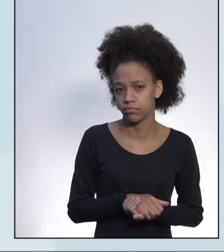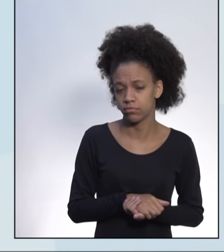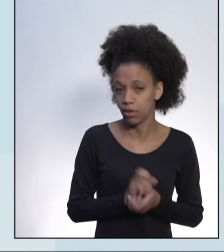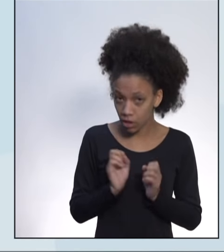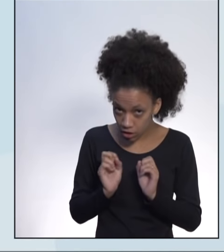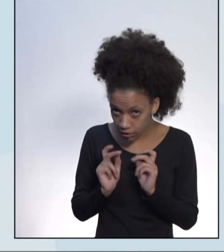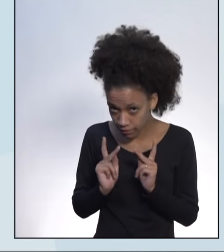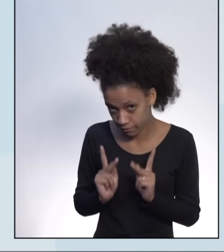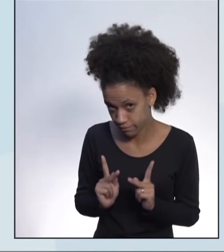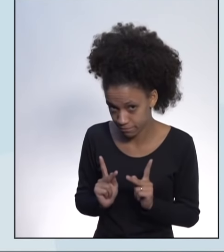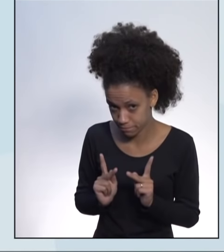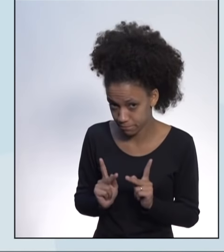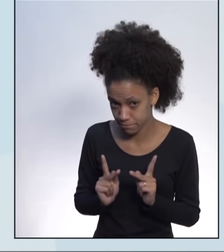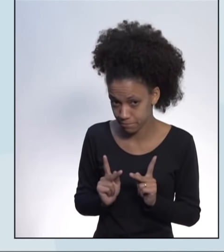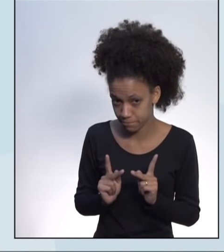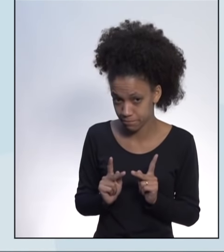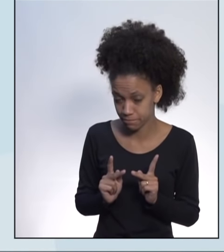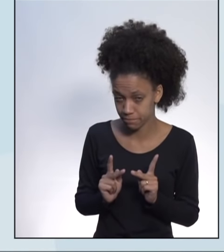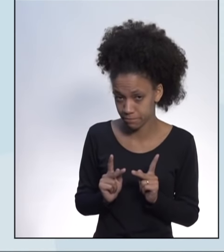oi ok